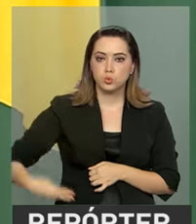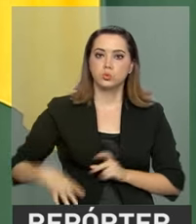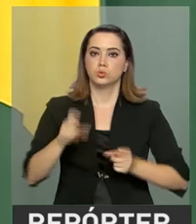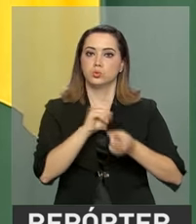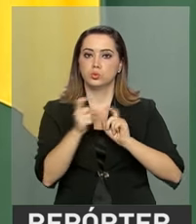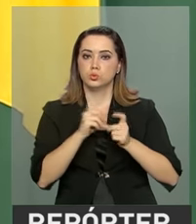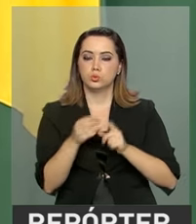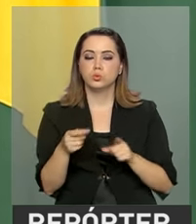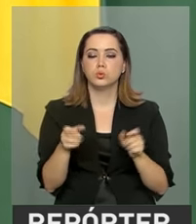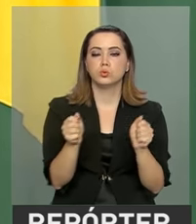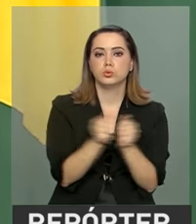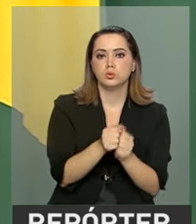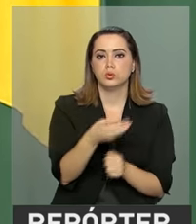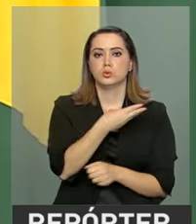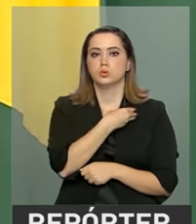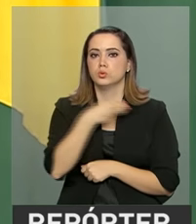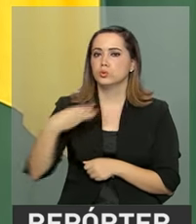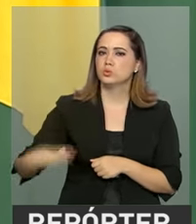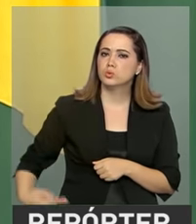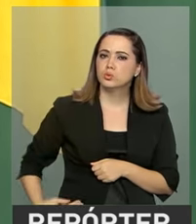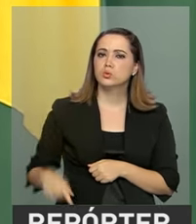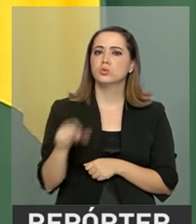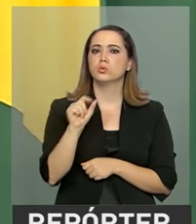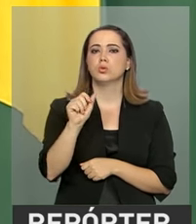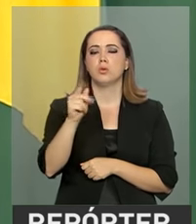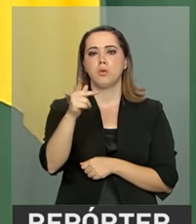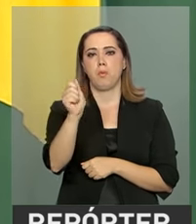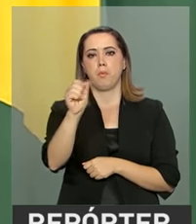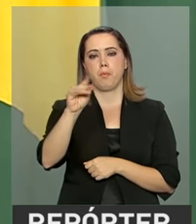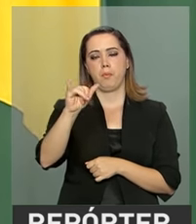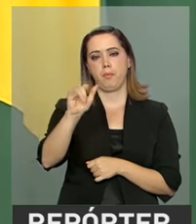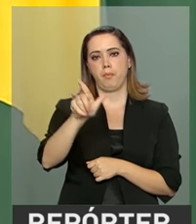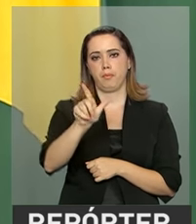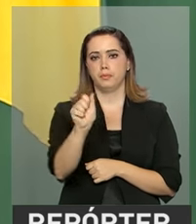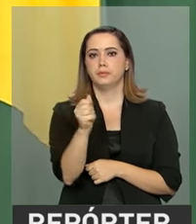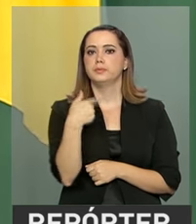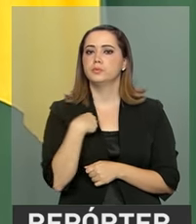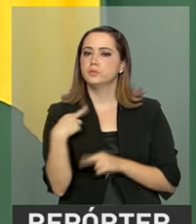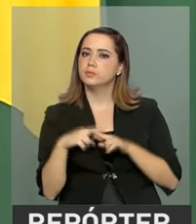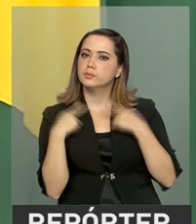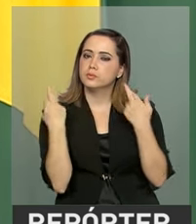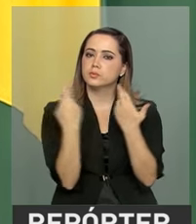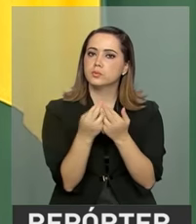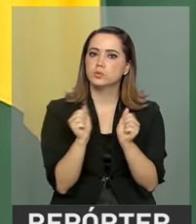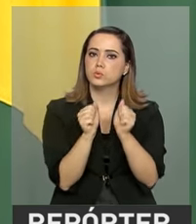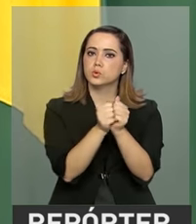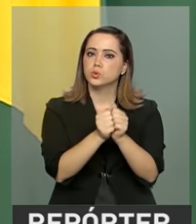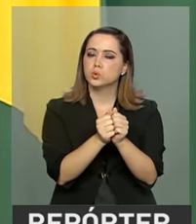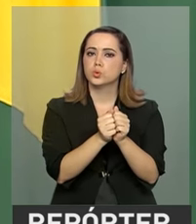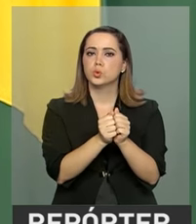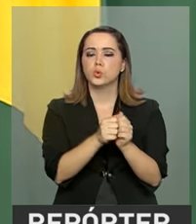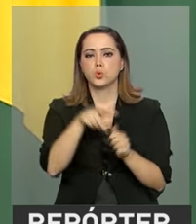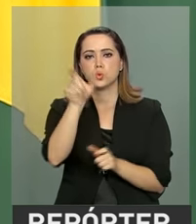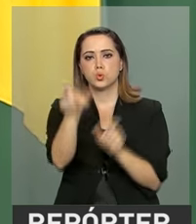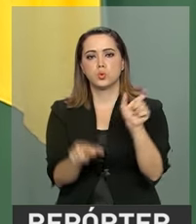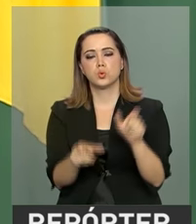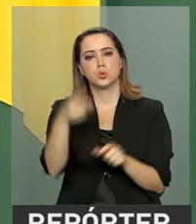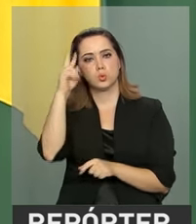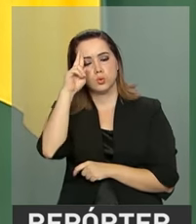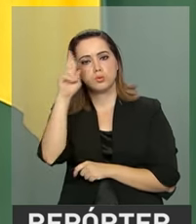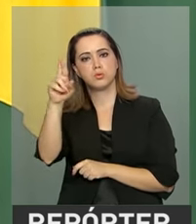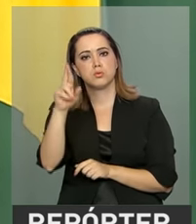nos reunimos com o relator, com o revisor, com todos os integrantes da comissão ao longo de dois